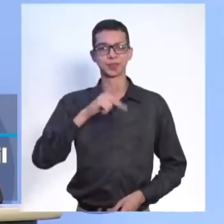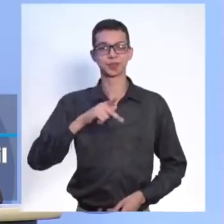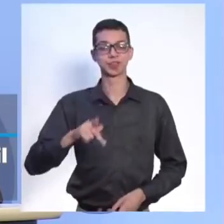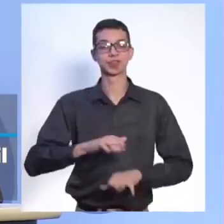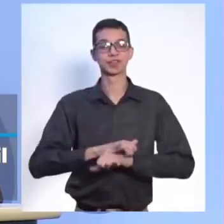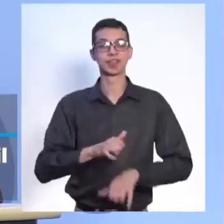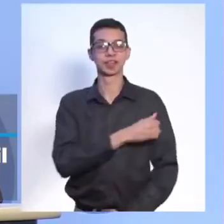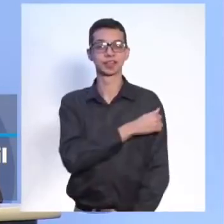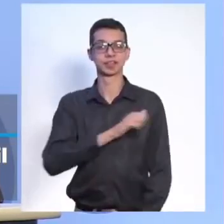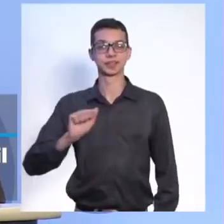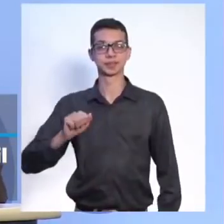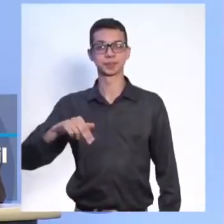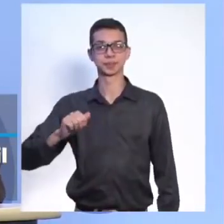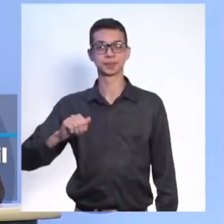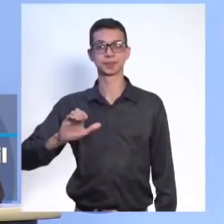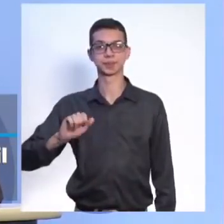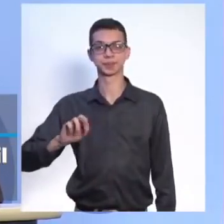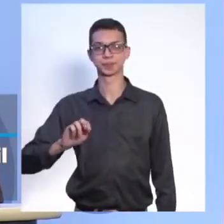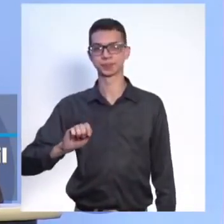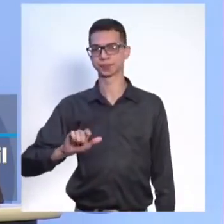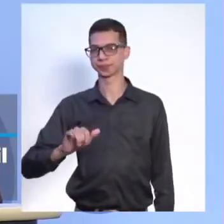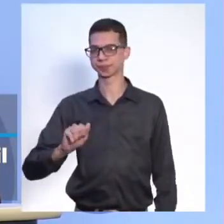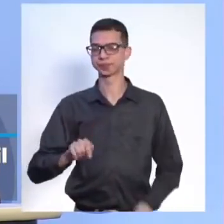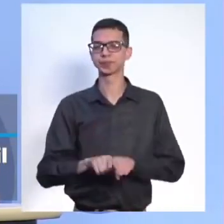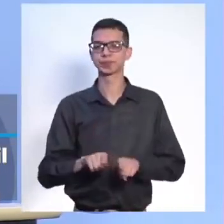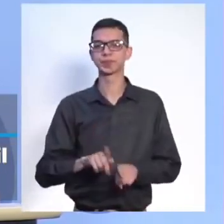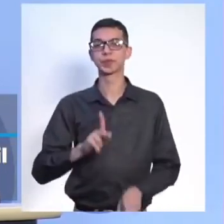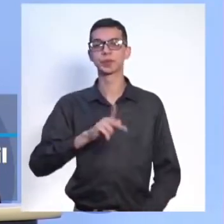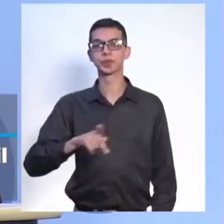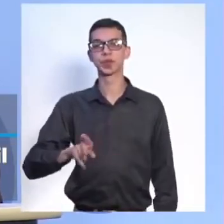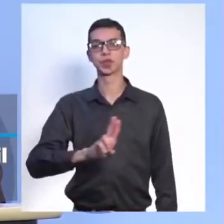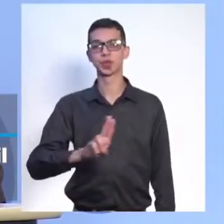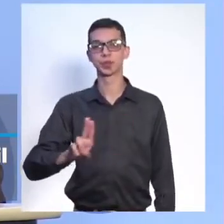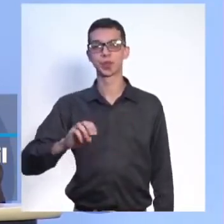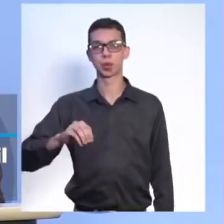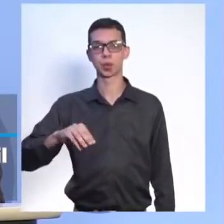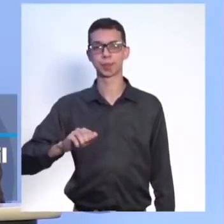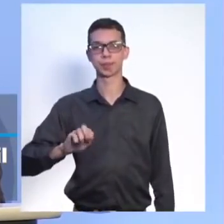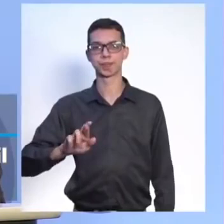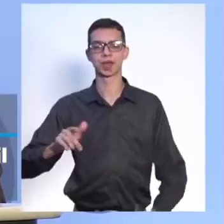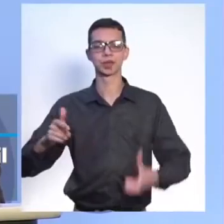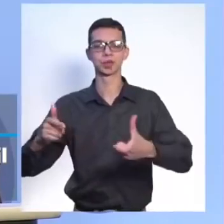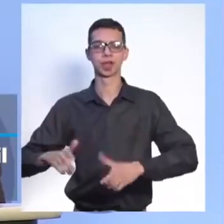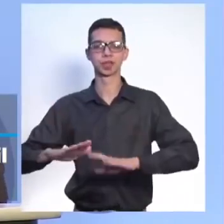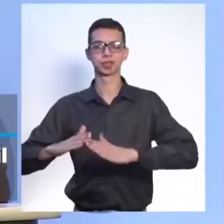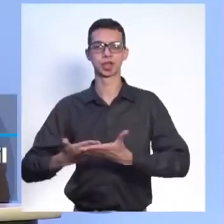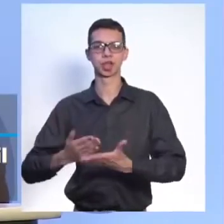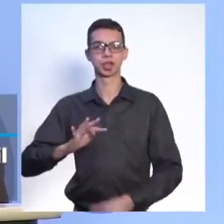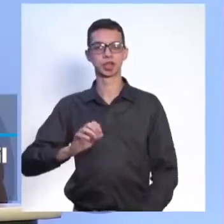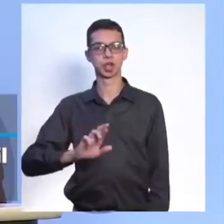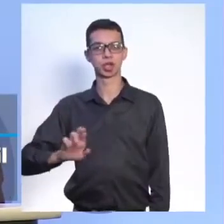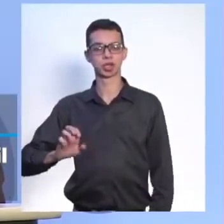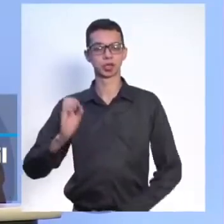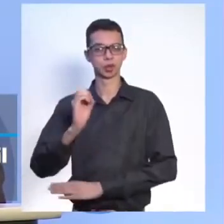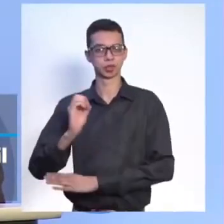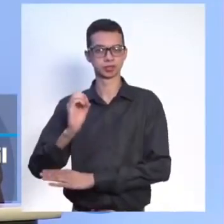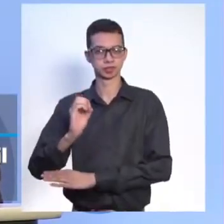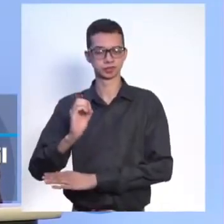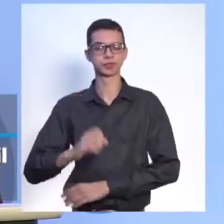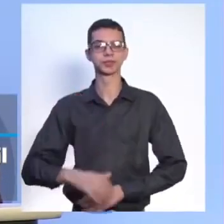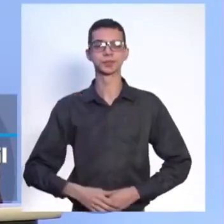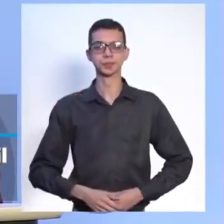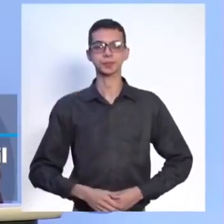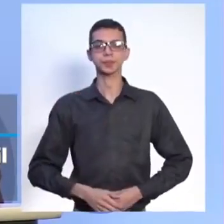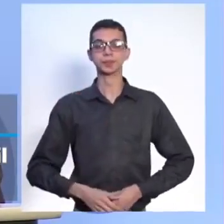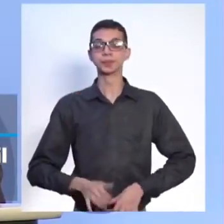Serra Negra. O professor Omar Demetrios, lá da Escola La Torre, em Osasco, Jardim das Flores,